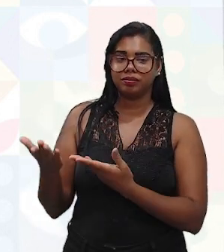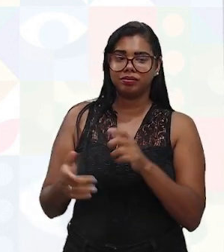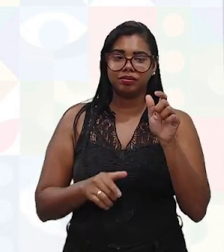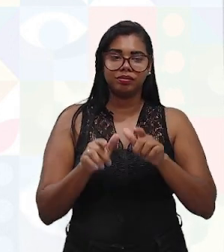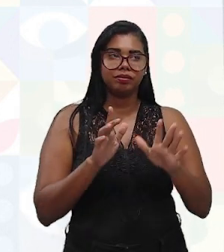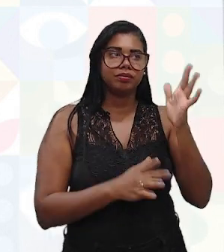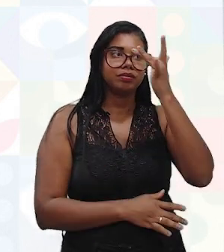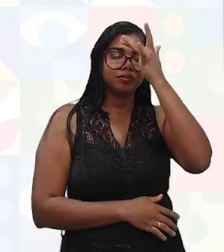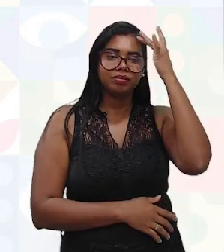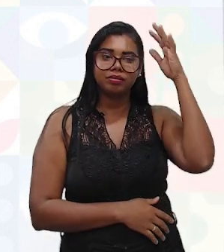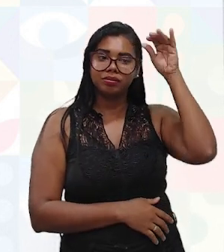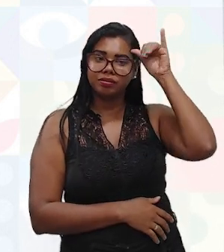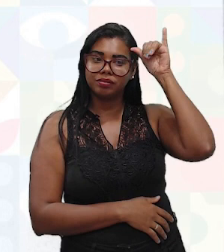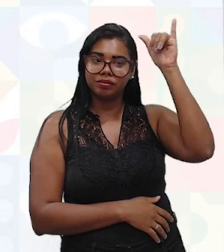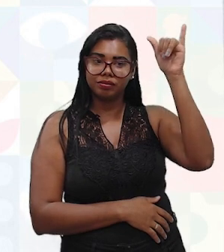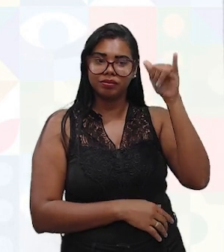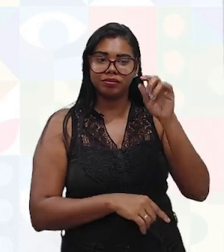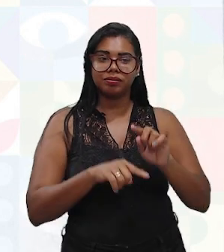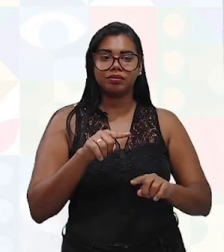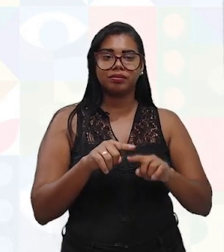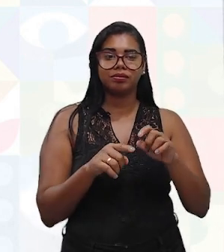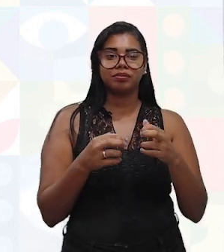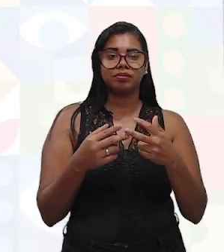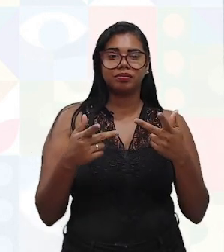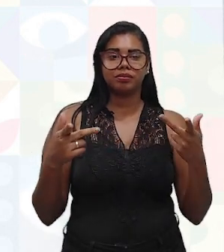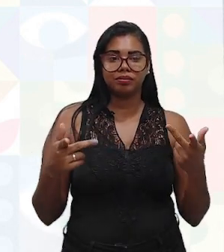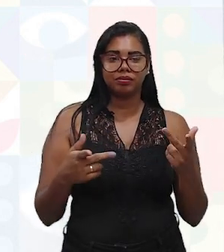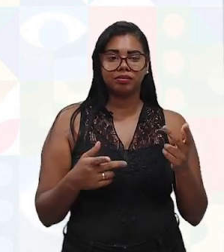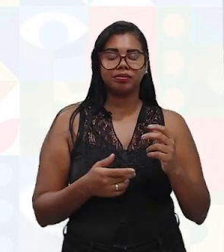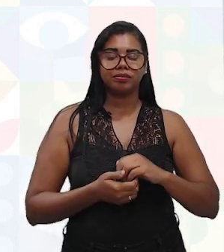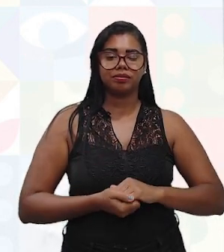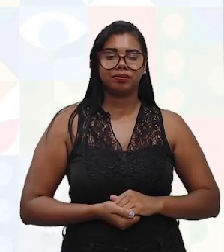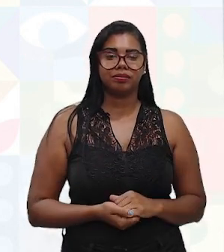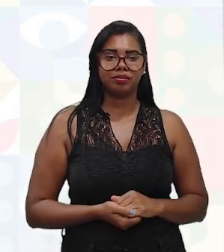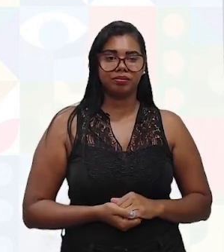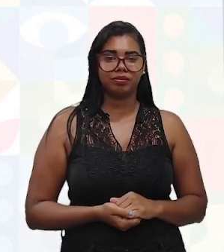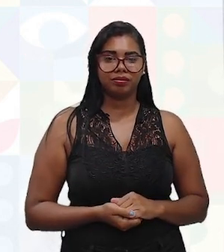clientes, evitando a falta de produtos e garantindo a eficiência operacional.